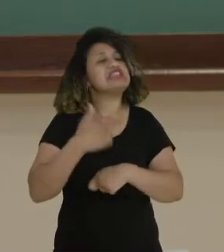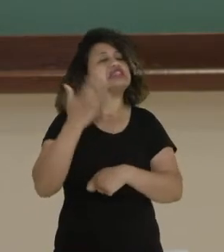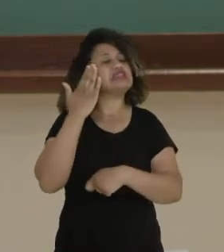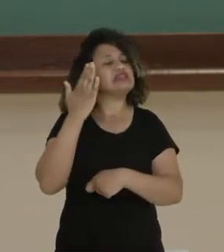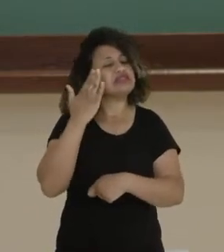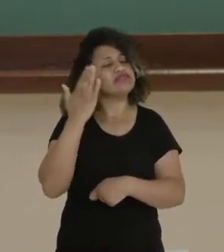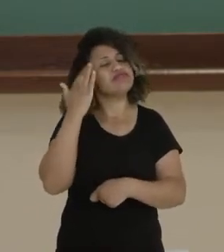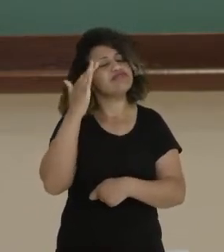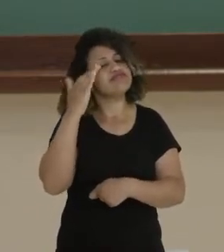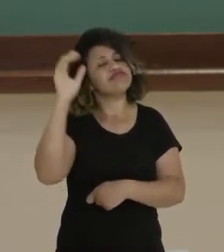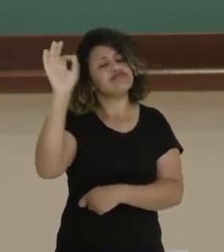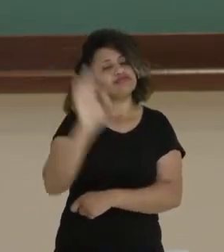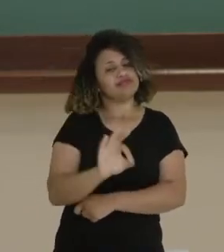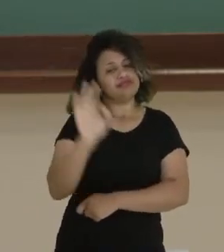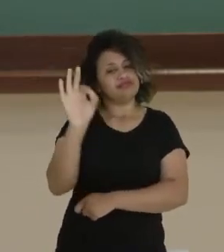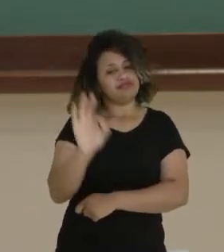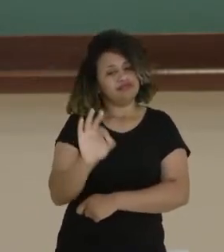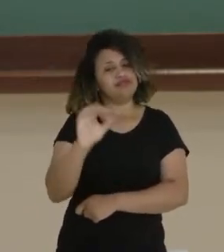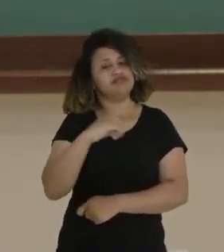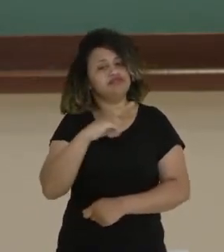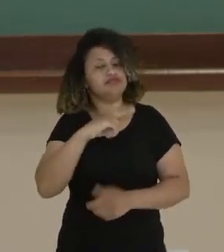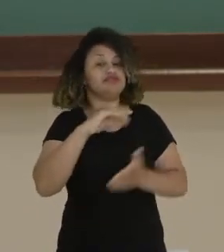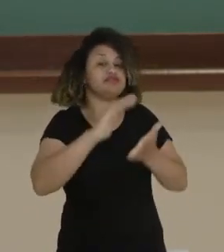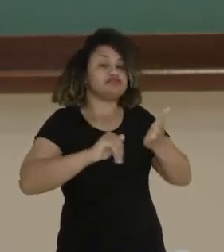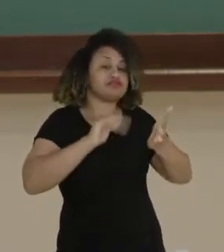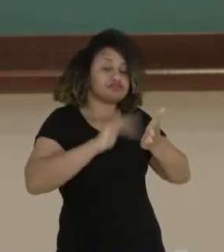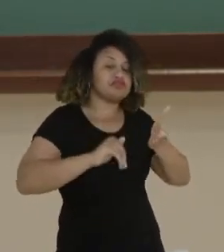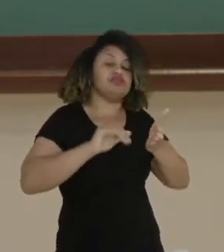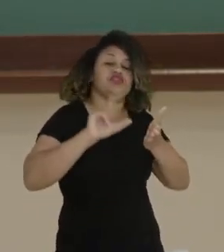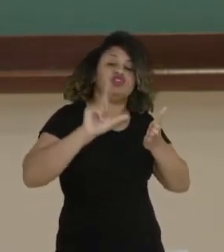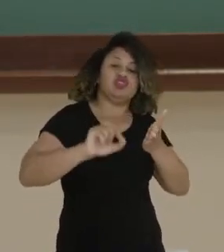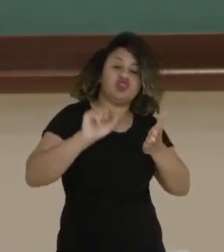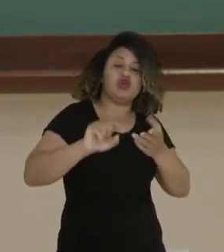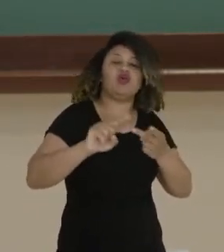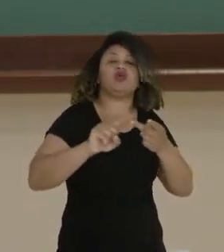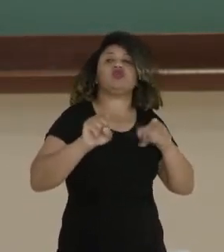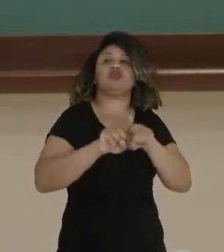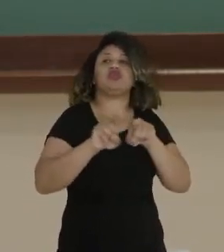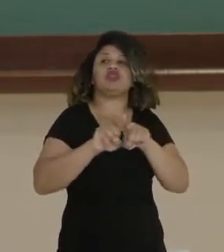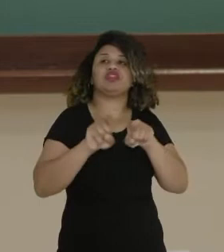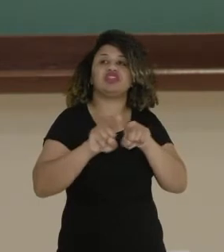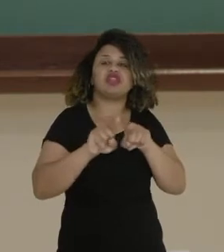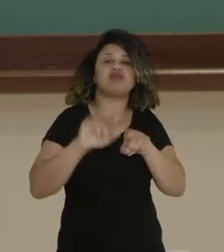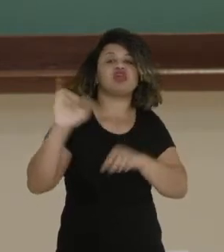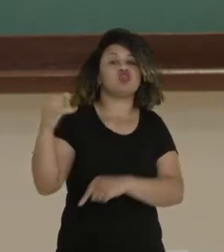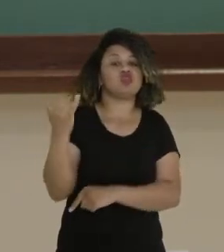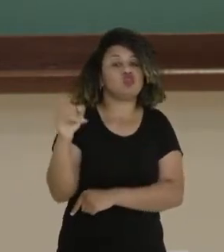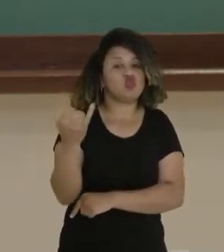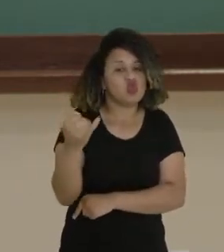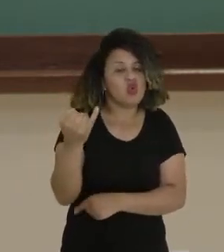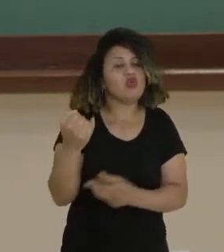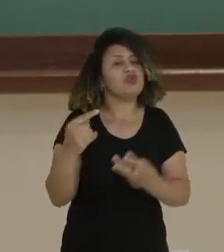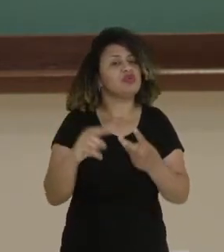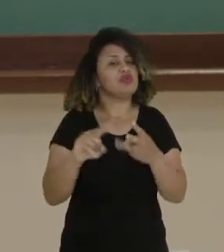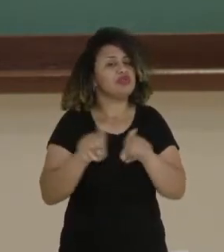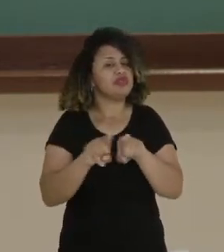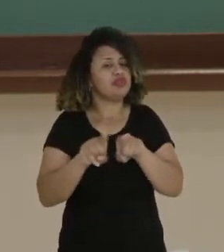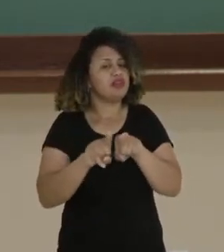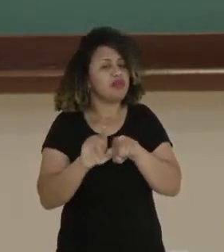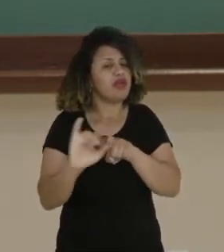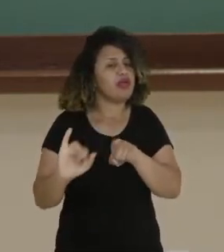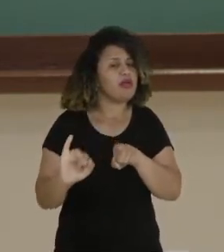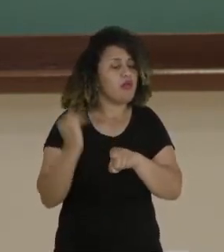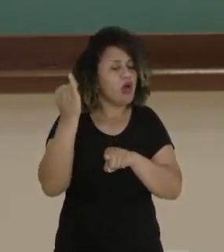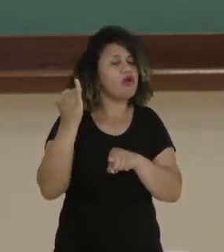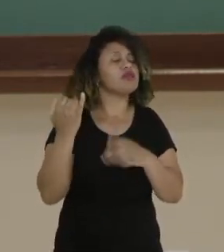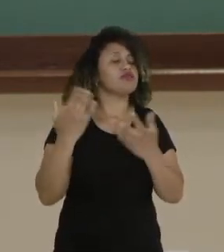da porcentagem, embutida em descontos, embutida em reajustes, embutida em juros. Nós precisamos entender um pouquinho